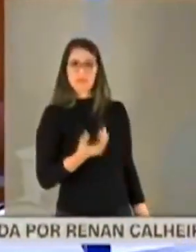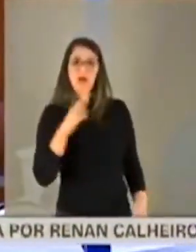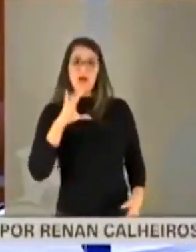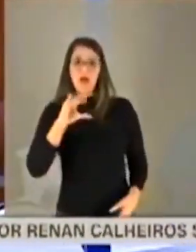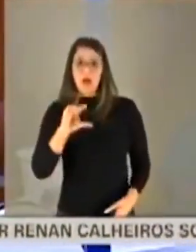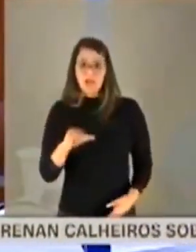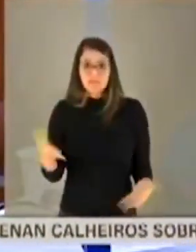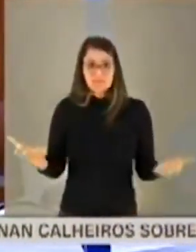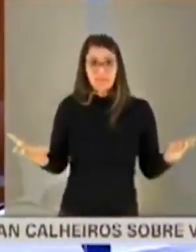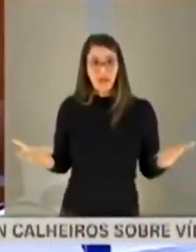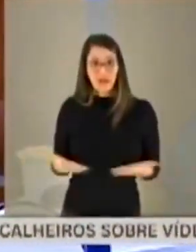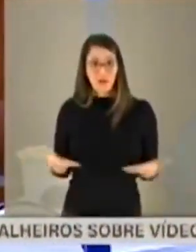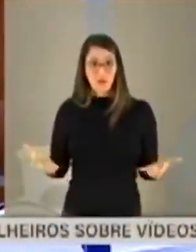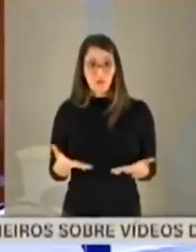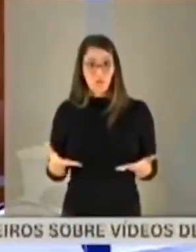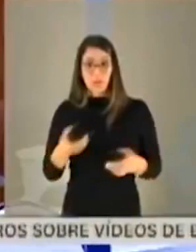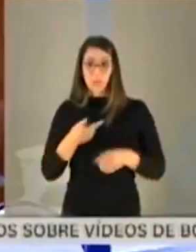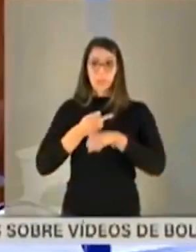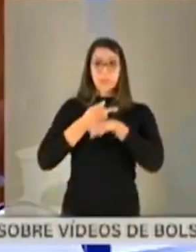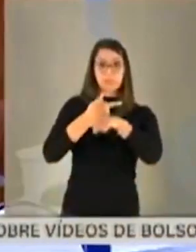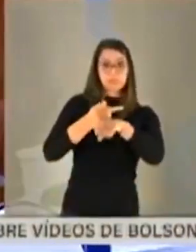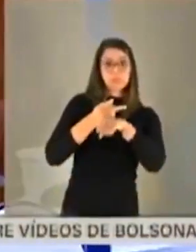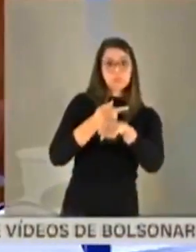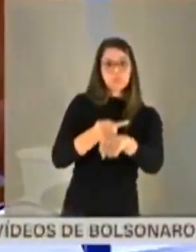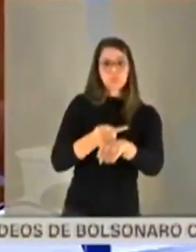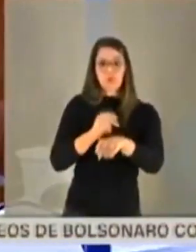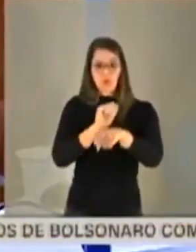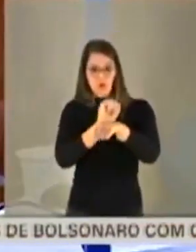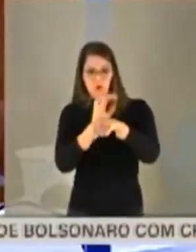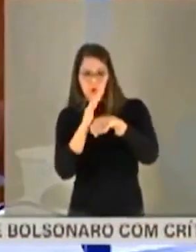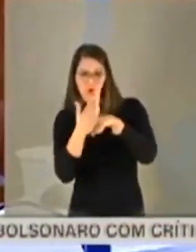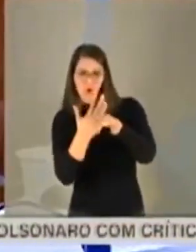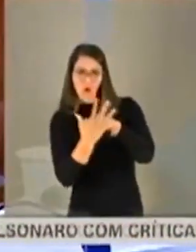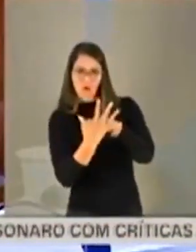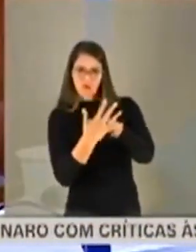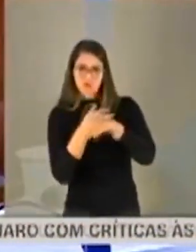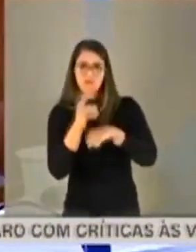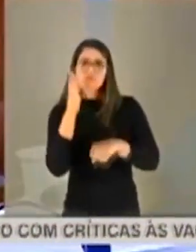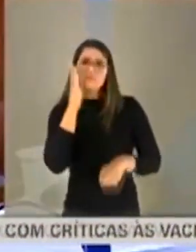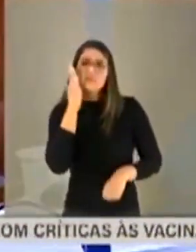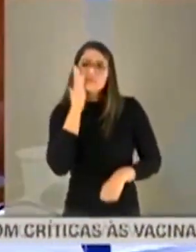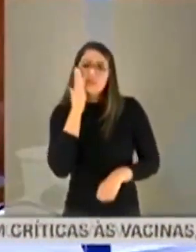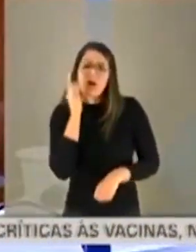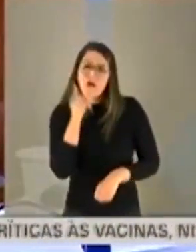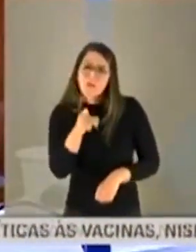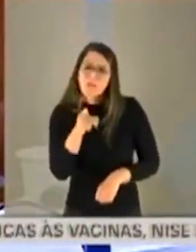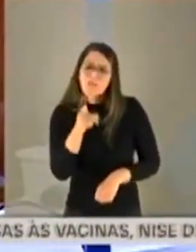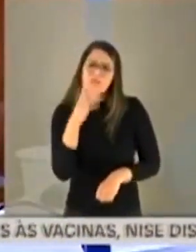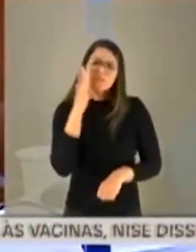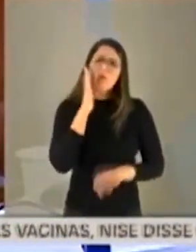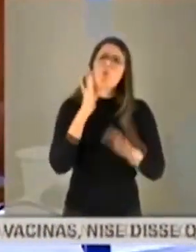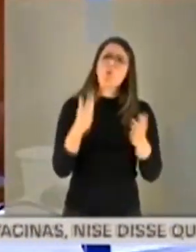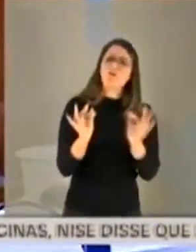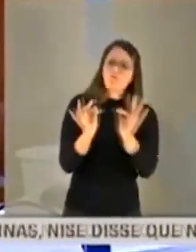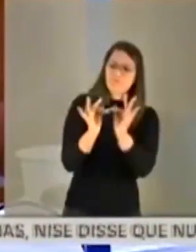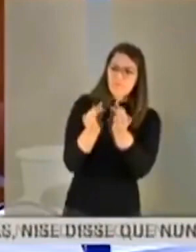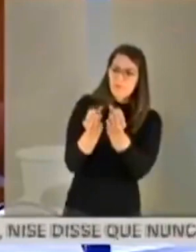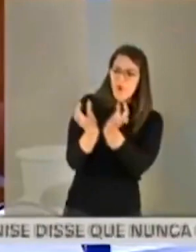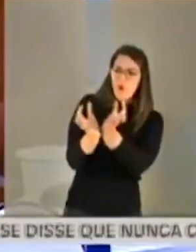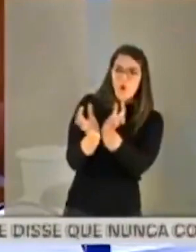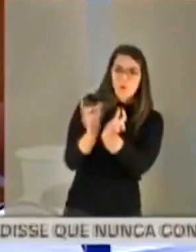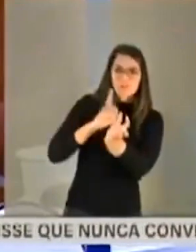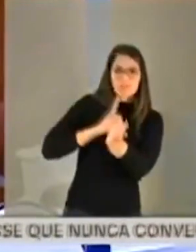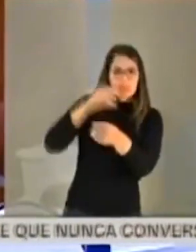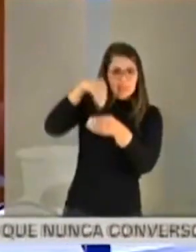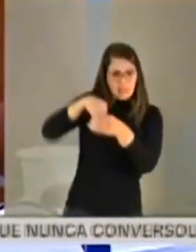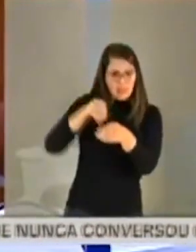ciência agora... está buscando para o coronavírus. Aliás, a senhora sabe a que família, a que grupo pertence